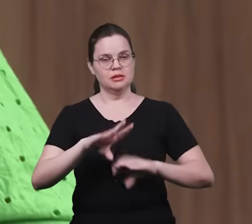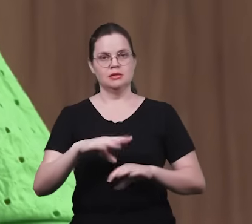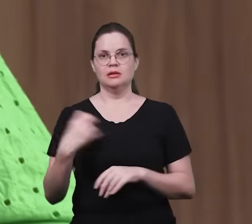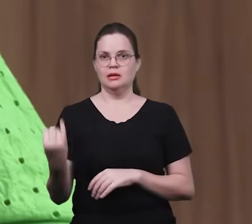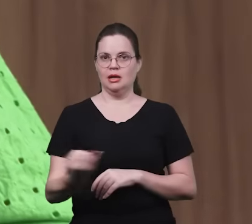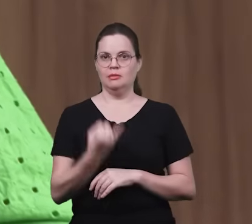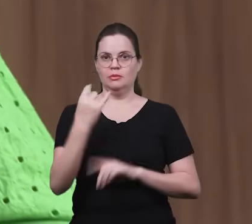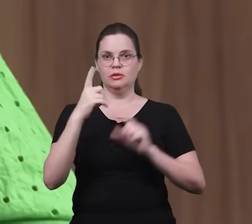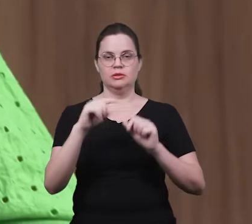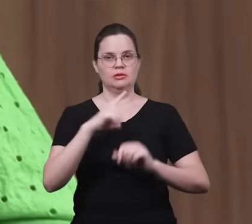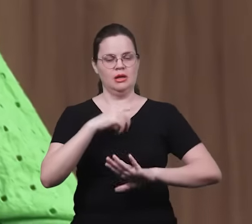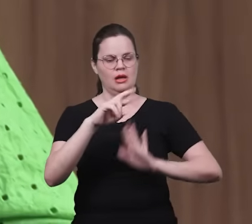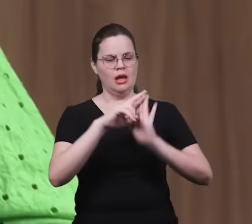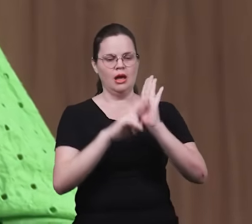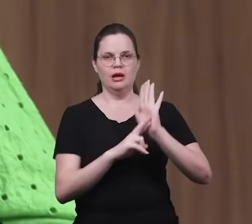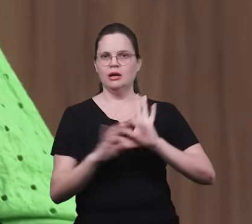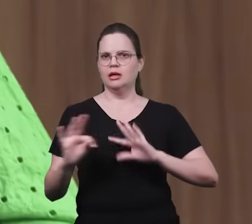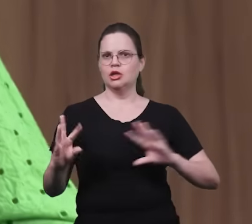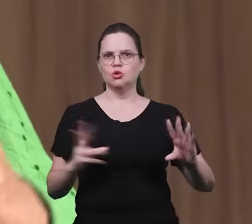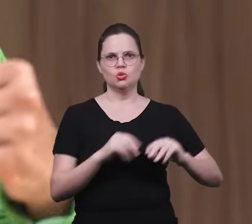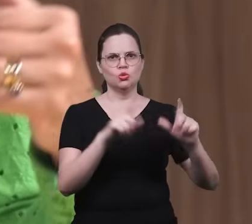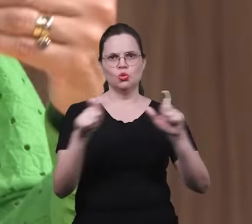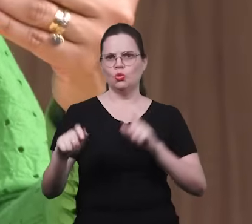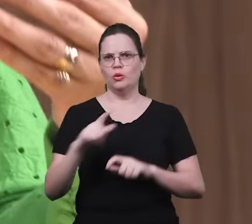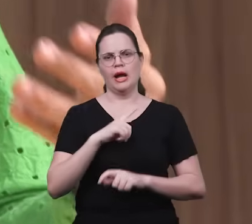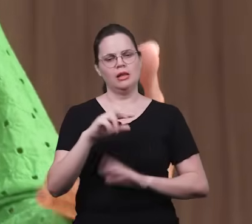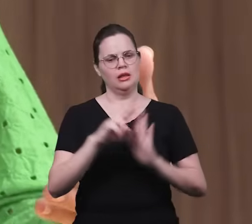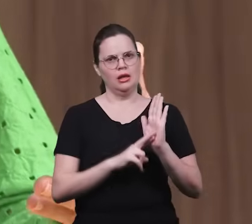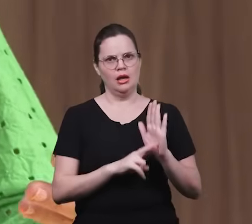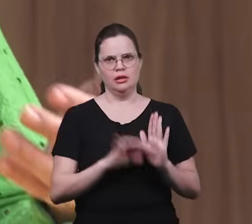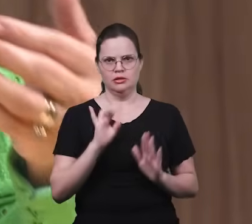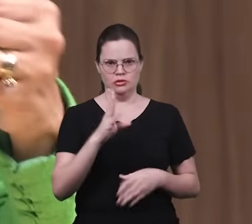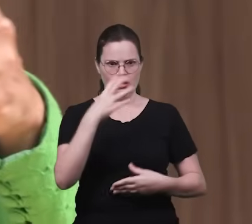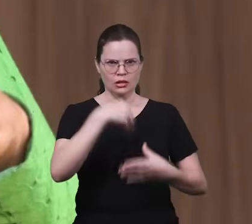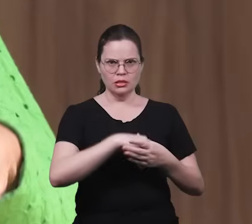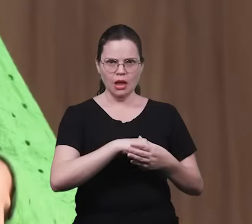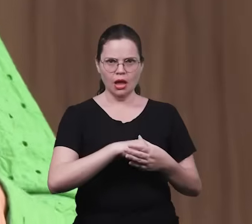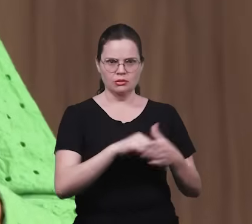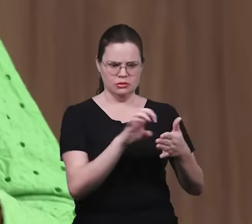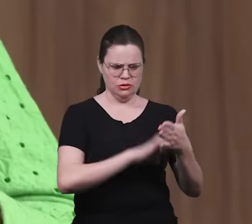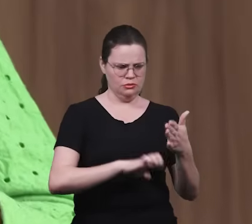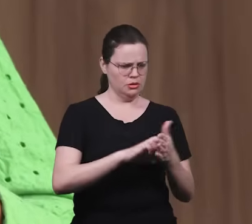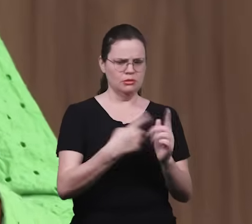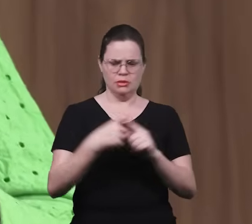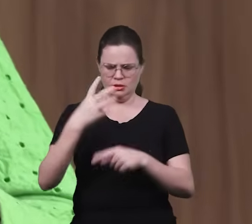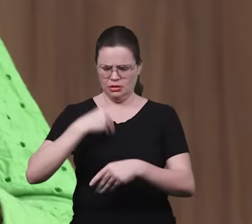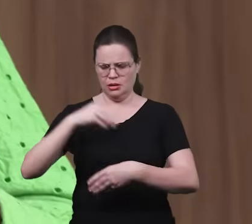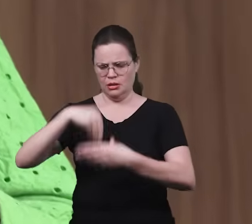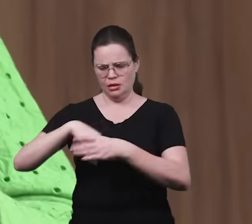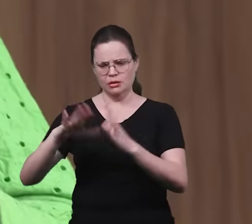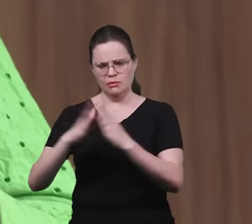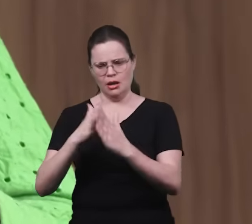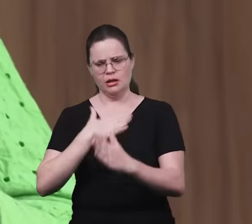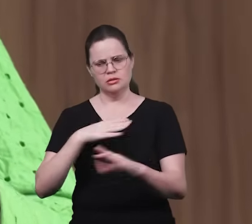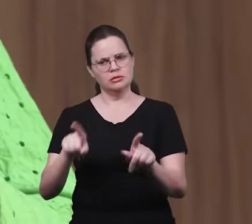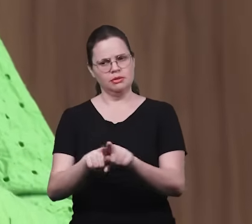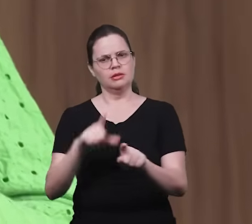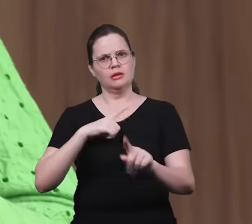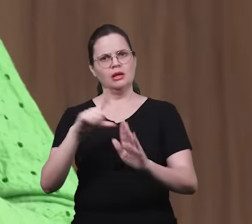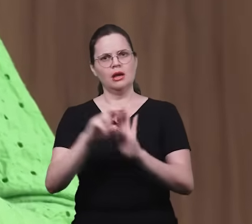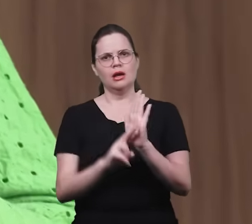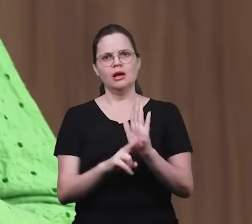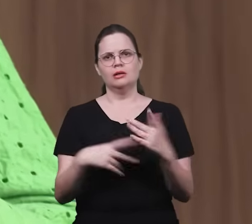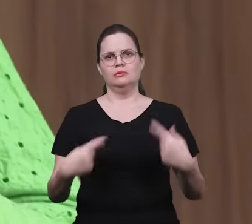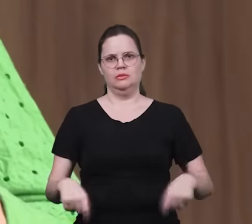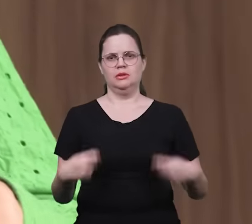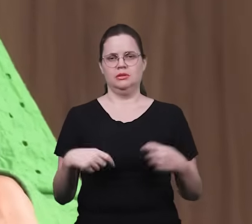há regras em todos os lugares, não só nas agências, mas também na nossa casa. Então, é